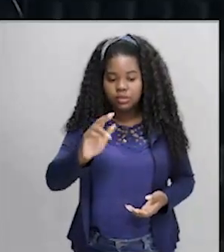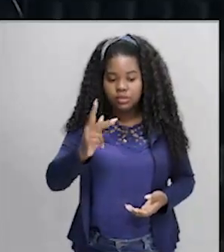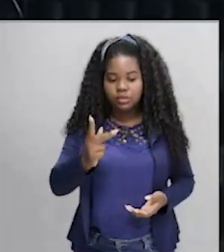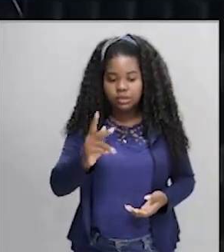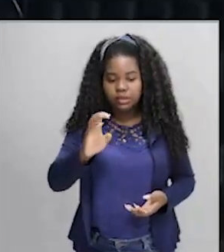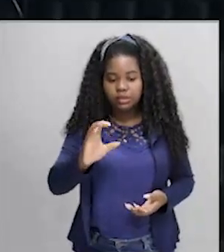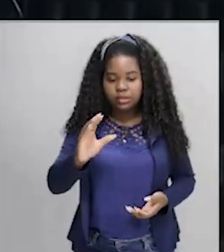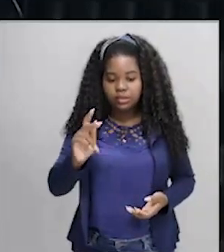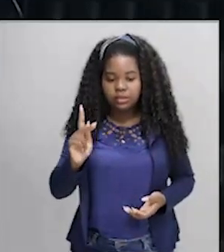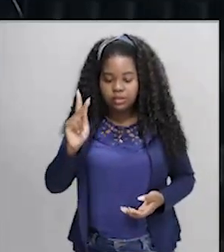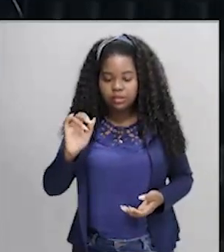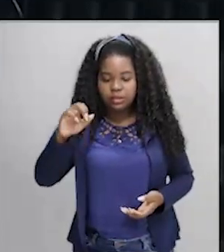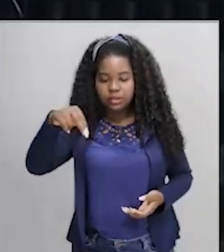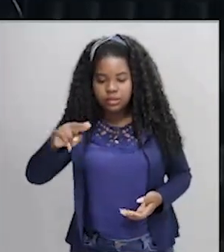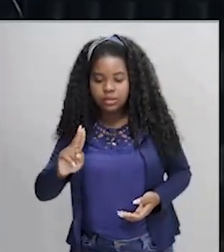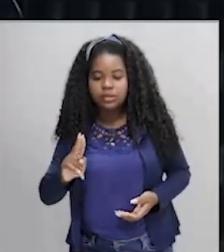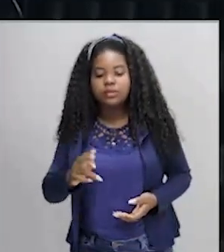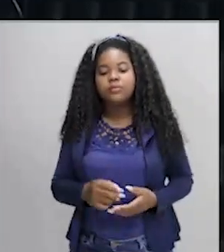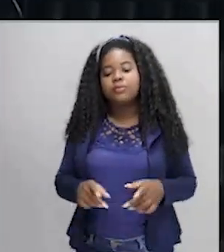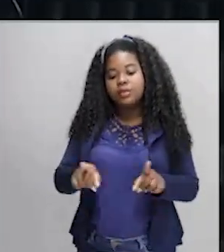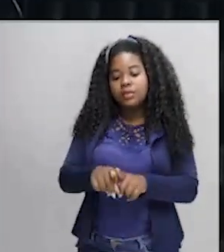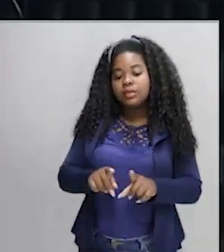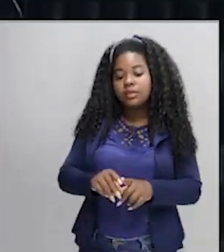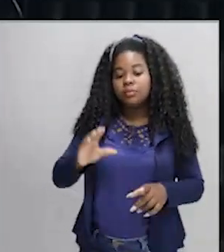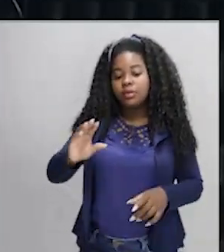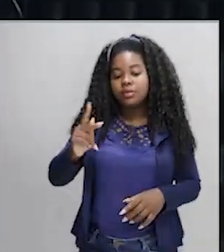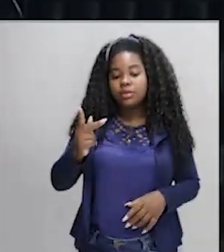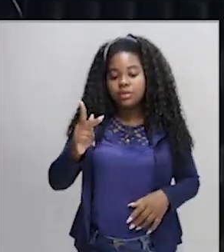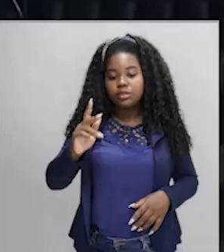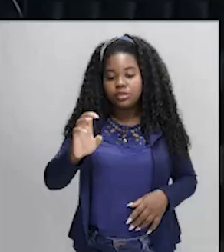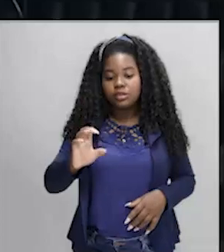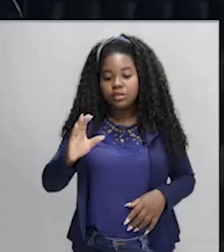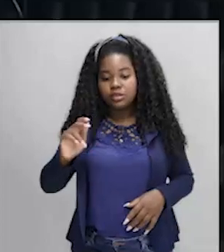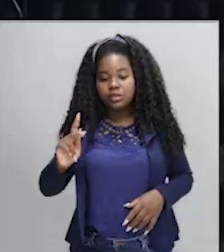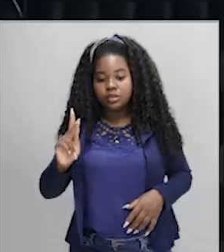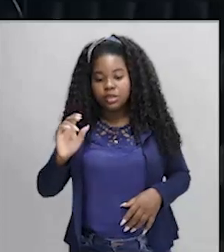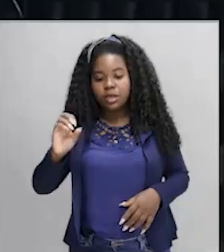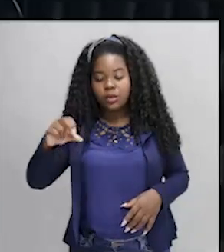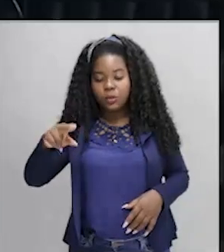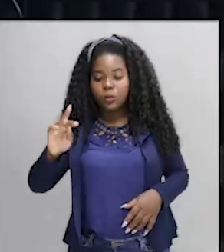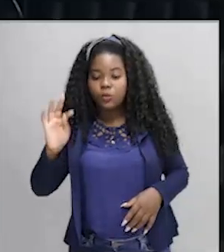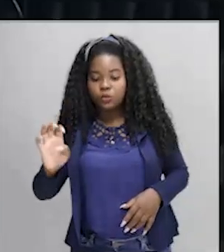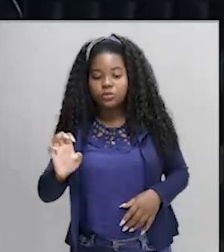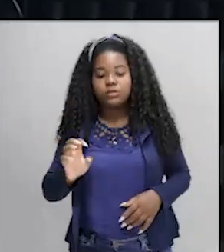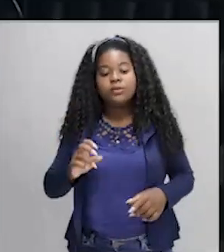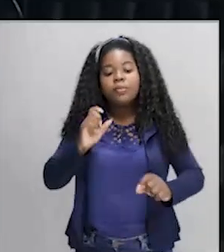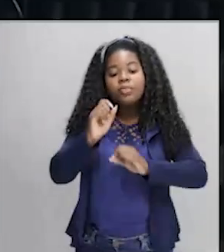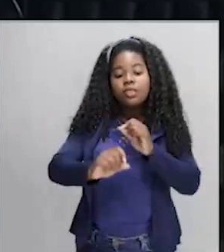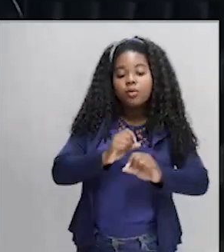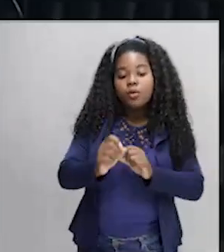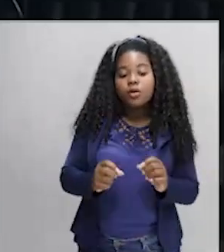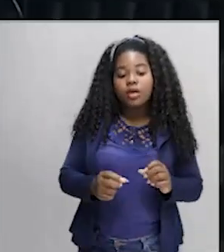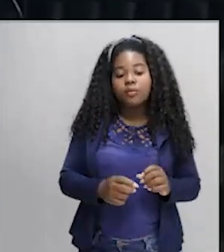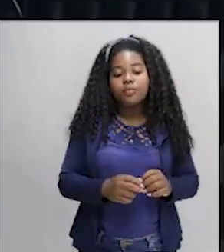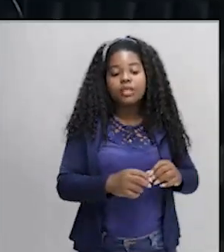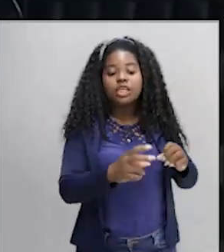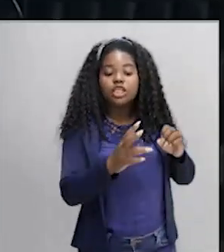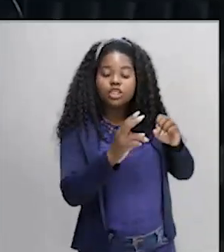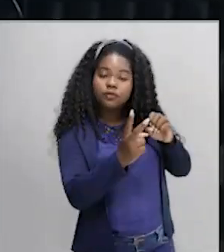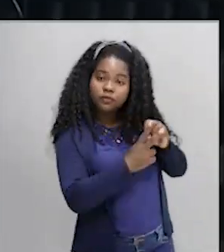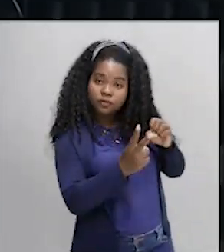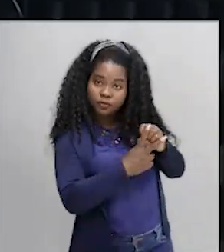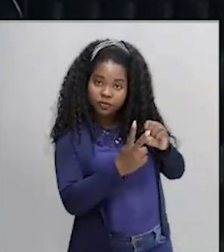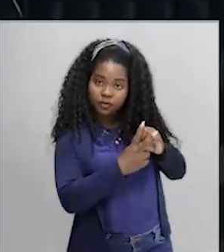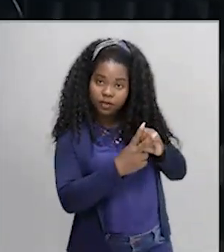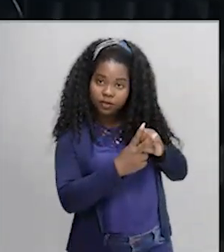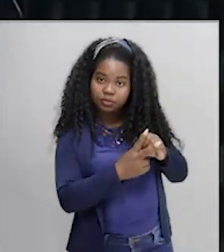check-out. Tá? A palavra check, aqui, ó, check, é um verbo. Tá? É o verbo checar